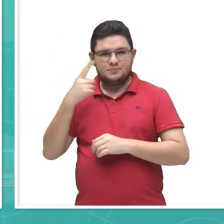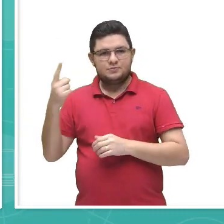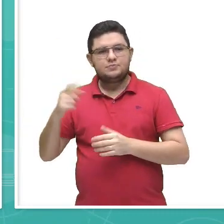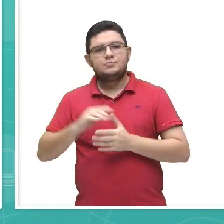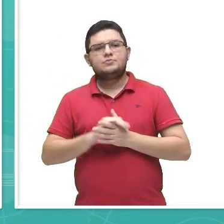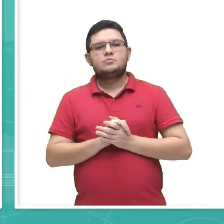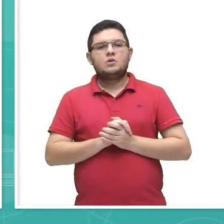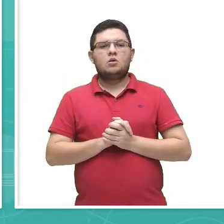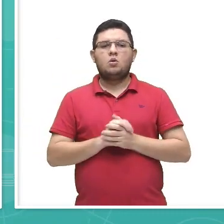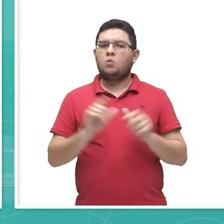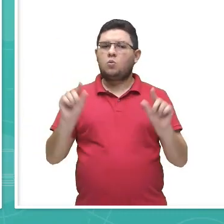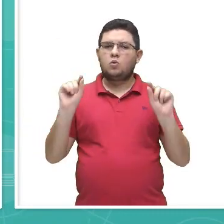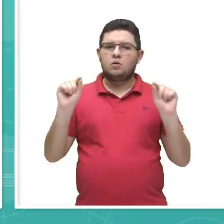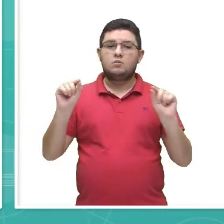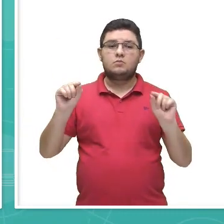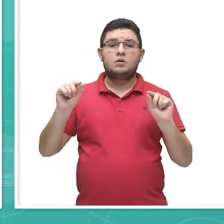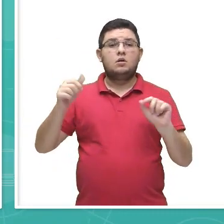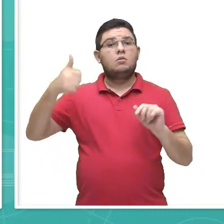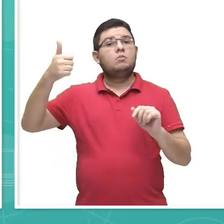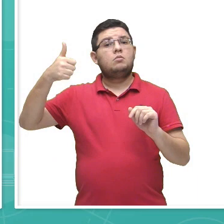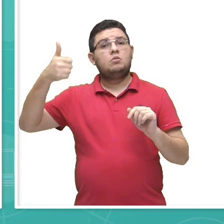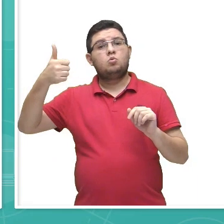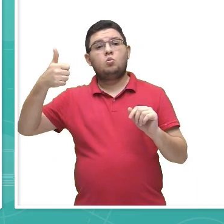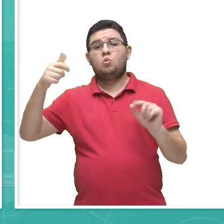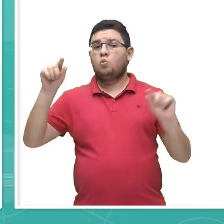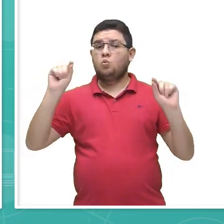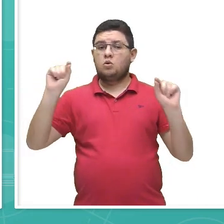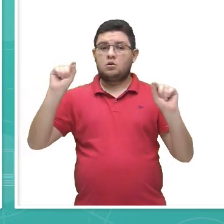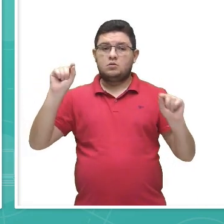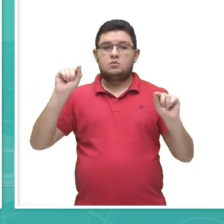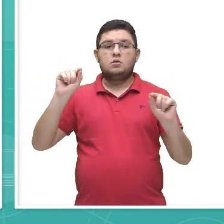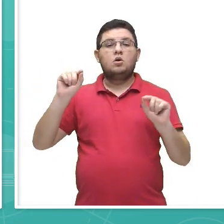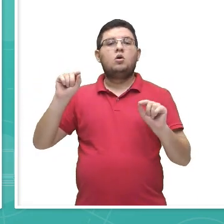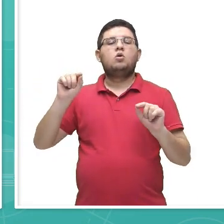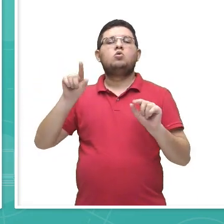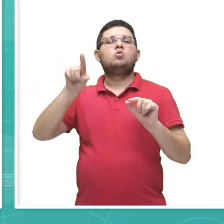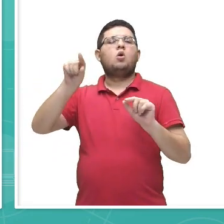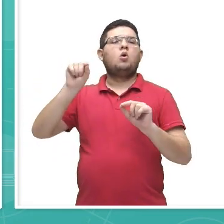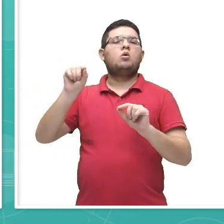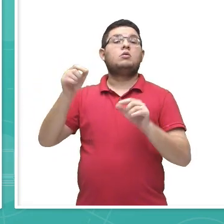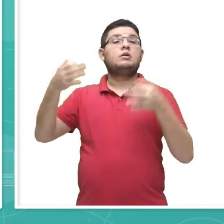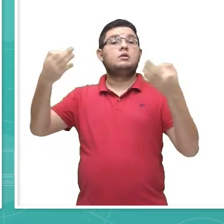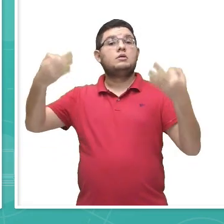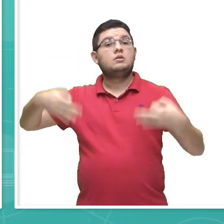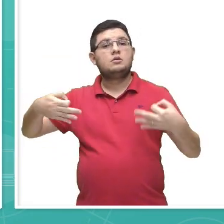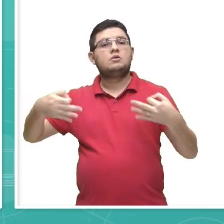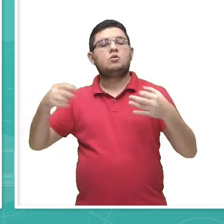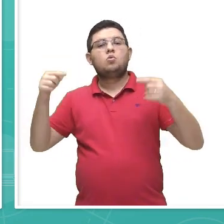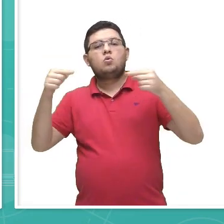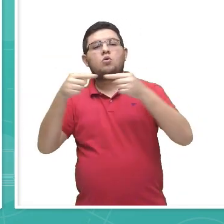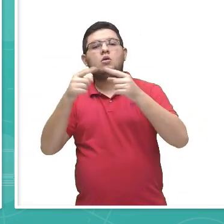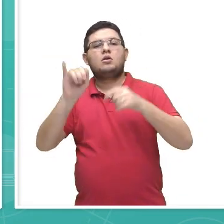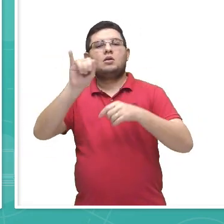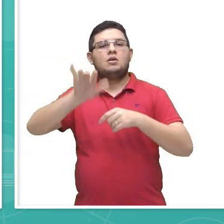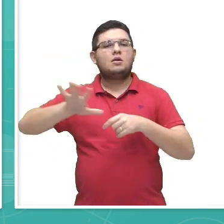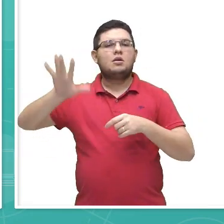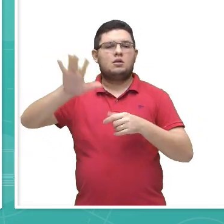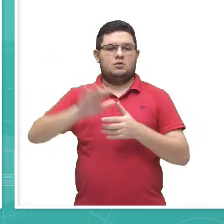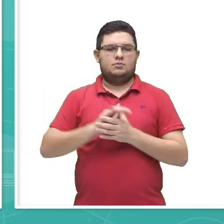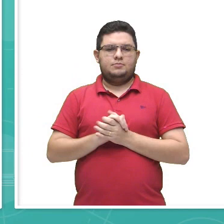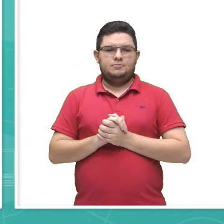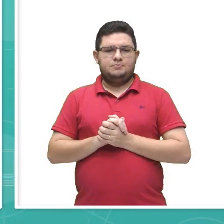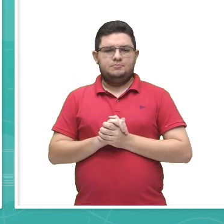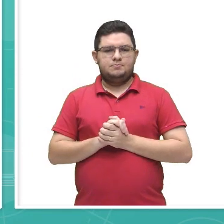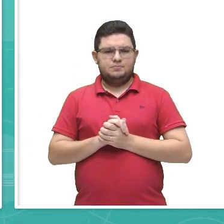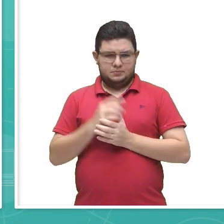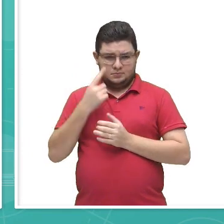comigo. A questão número 1 pede o seguinte: marque a alternativa correta de acordo com a imagem, ok? Então, você vai